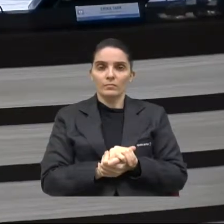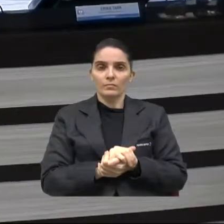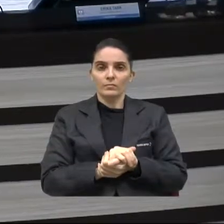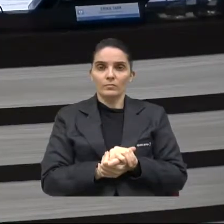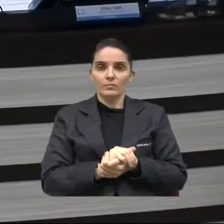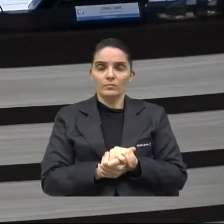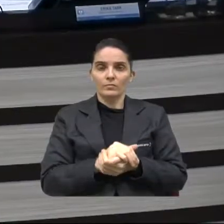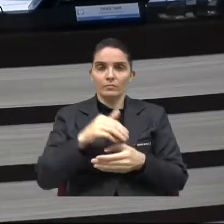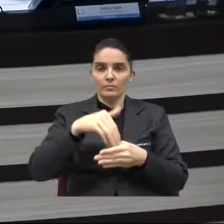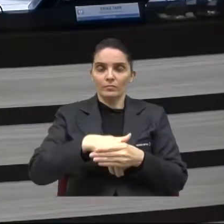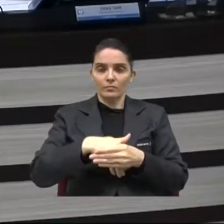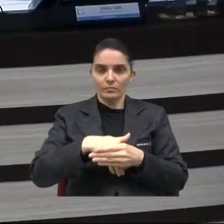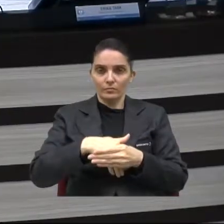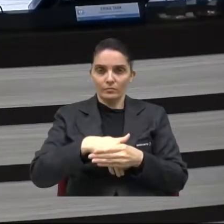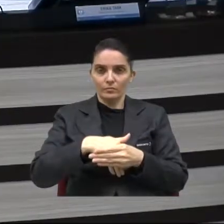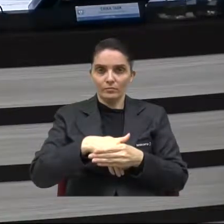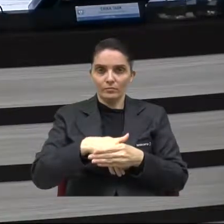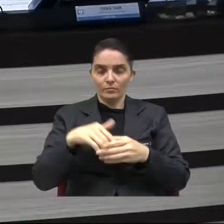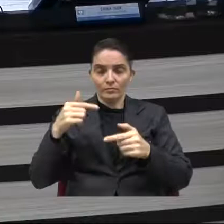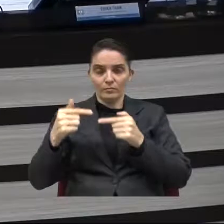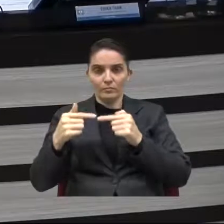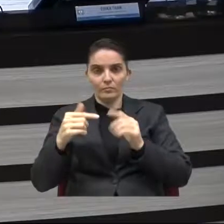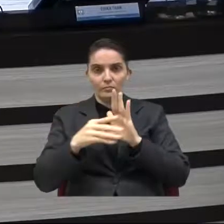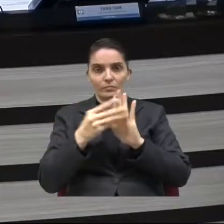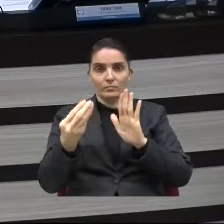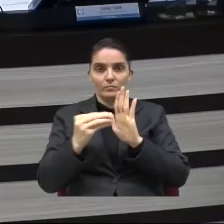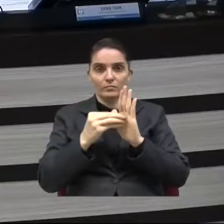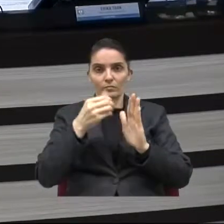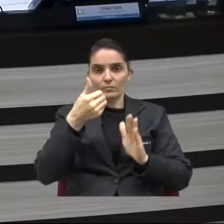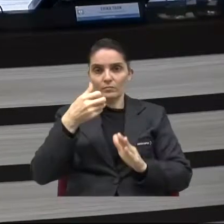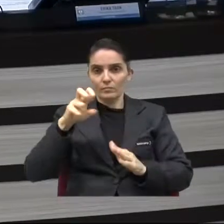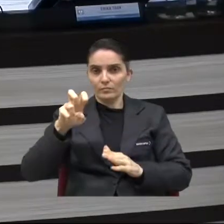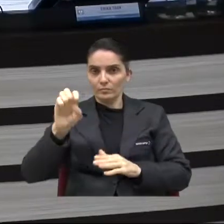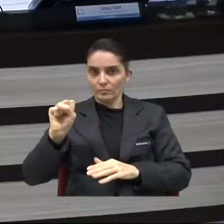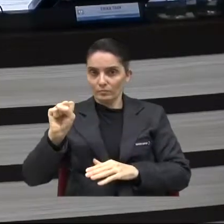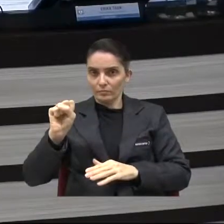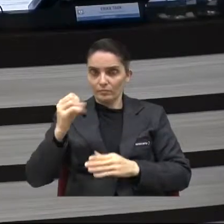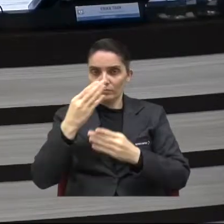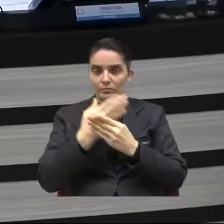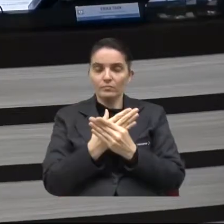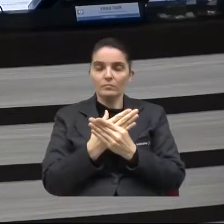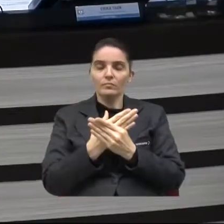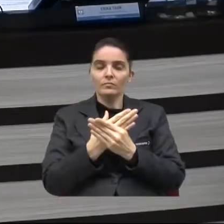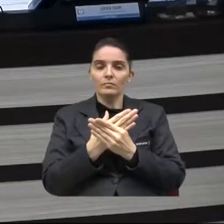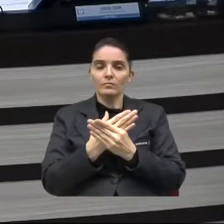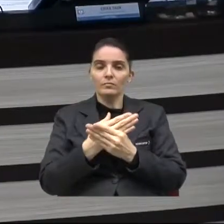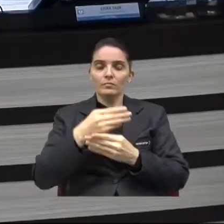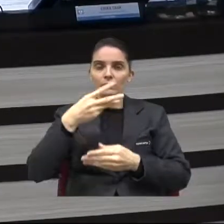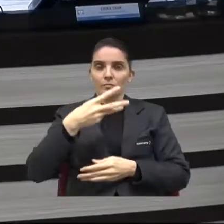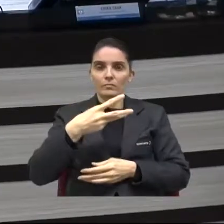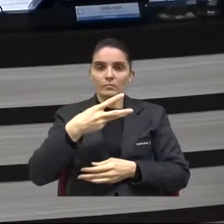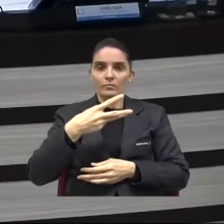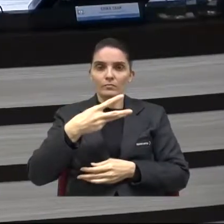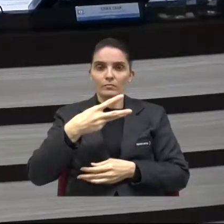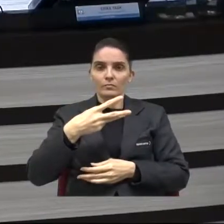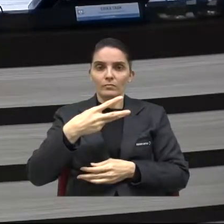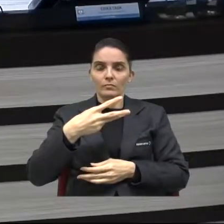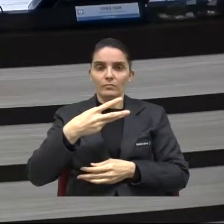vai ser votado. Está em discussão a emenda 158, protocolado sobre o número